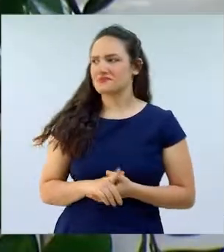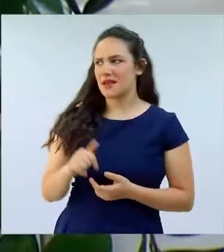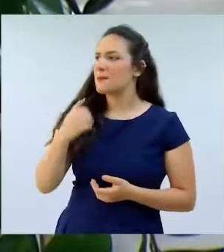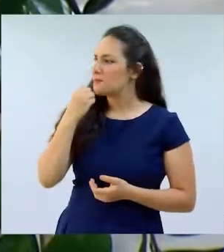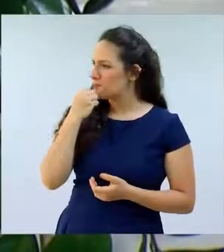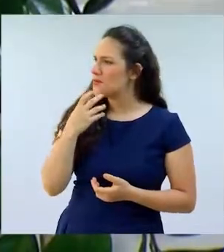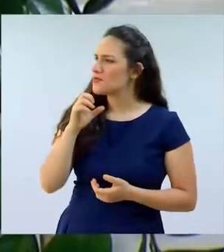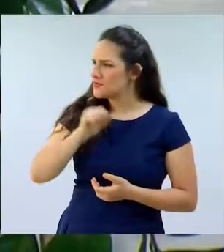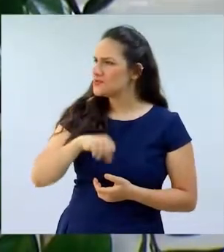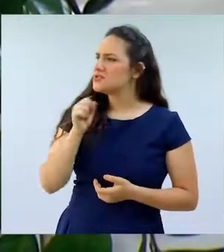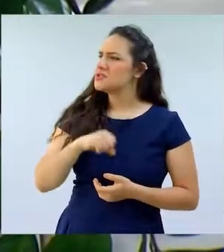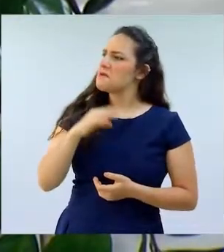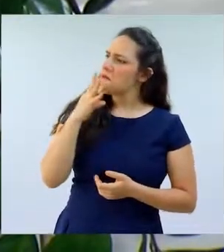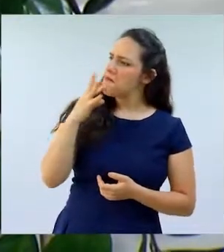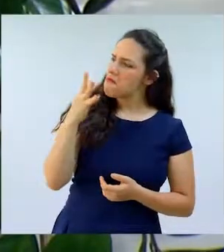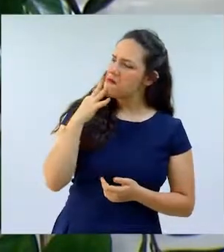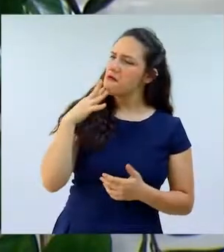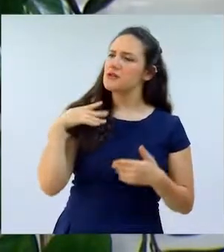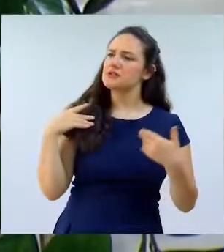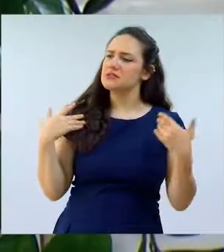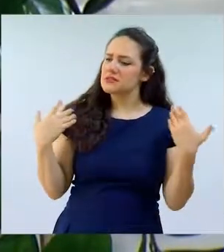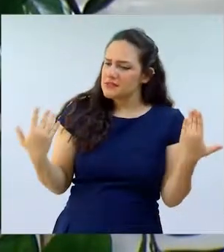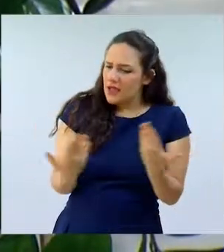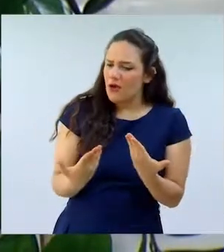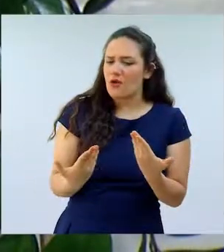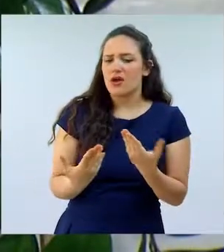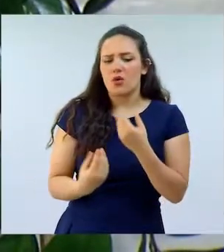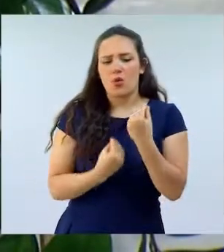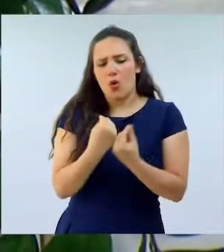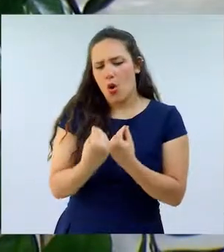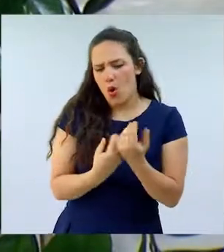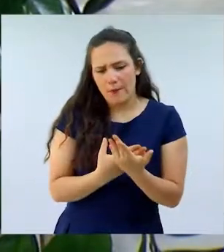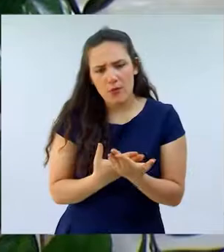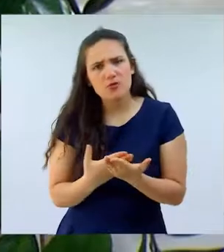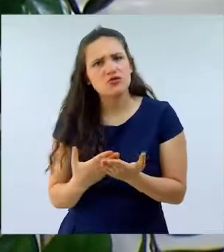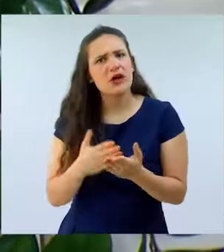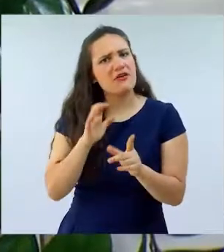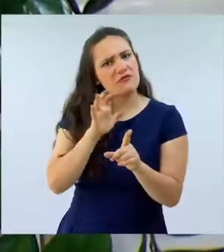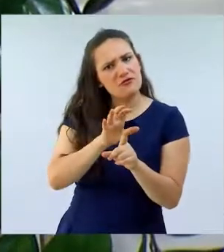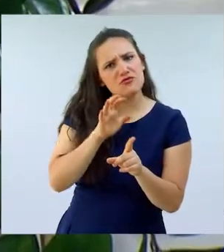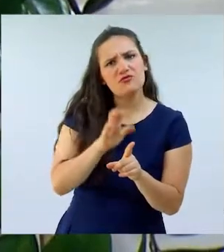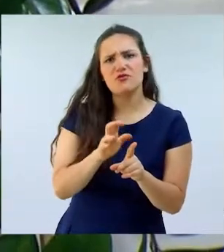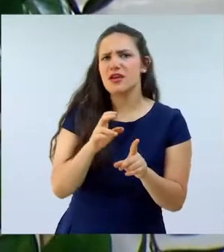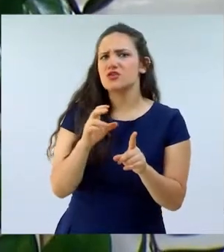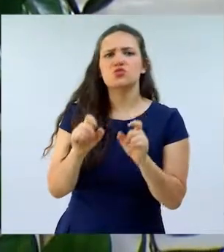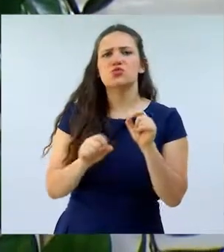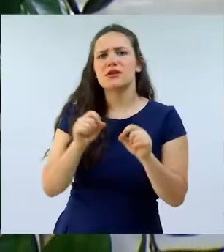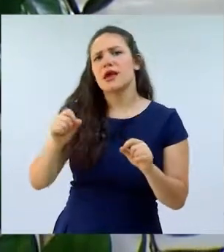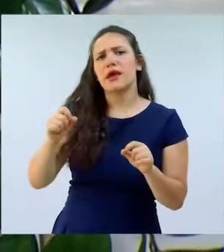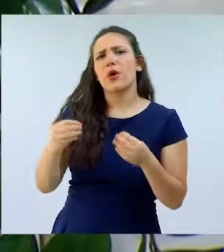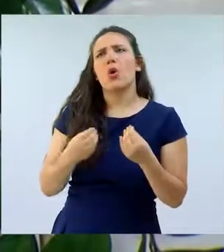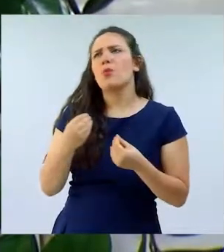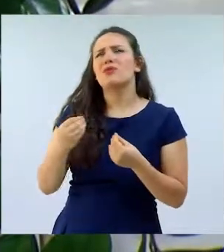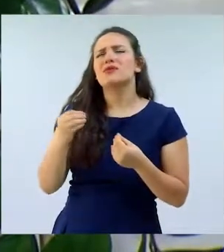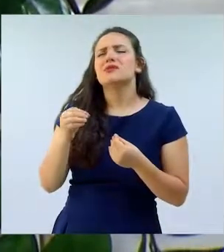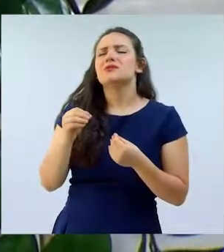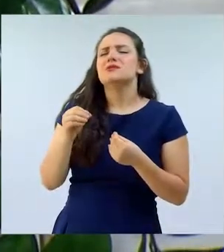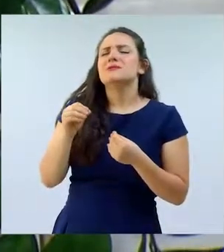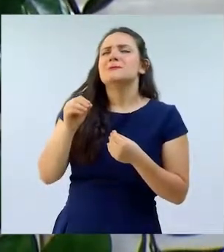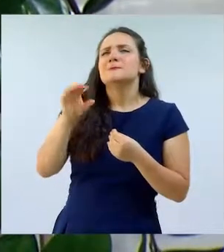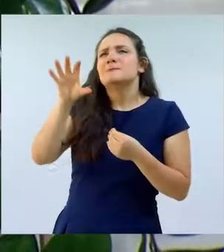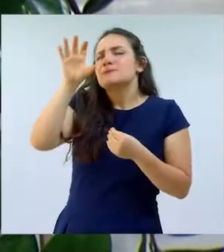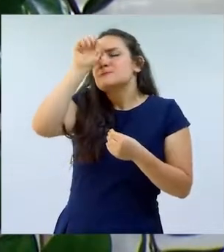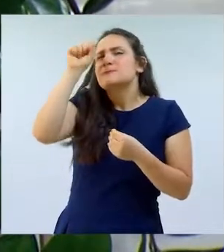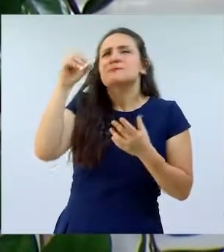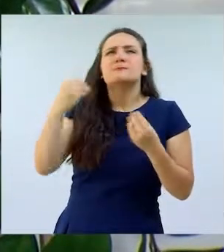pra gente, né? É bom pra gente conhecer de onde vem as influências, as inspirações, a obra